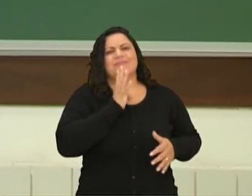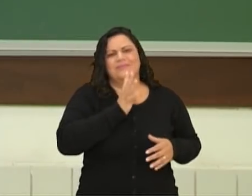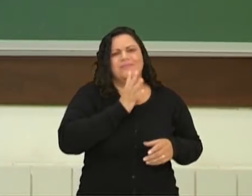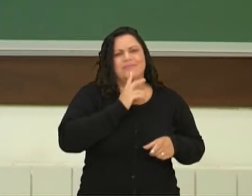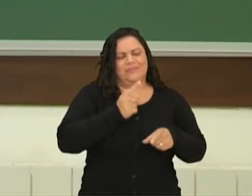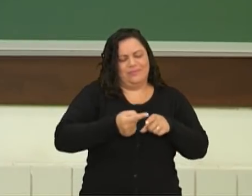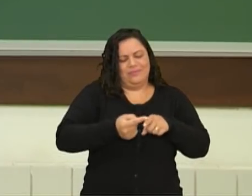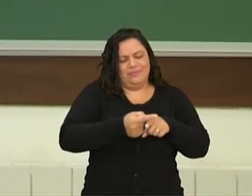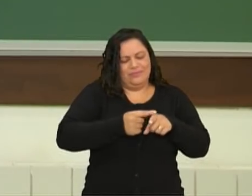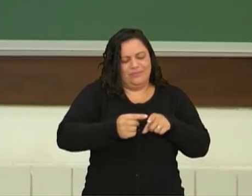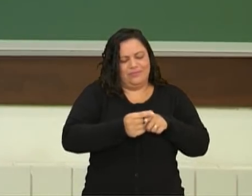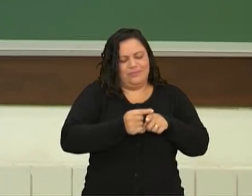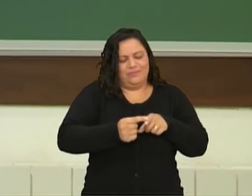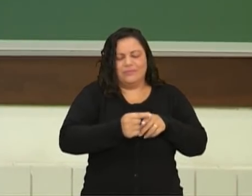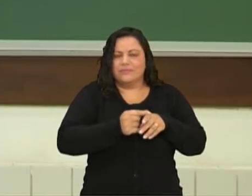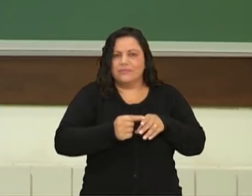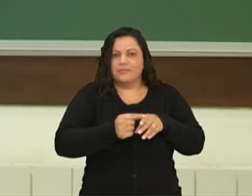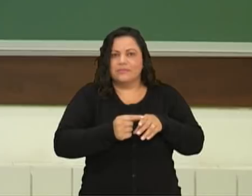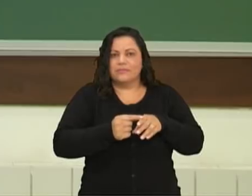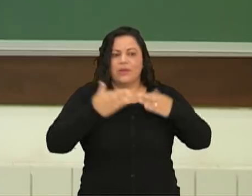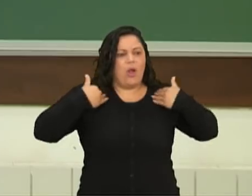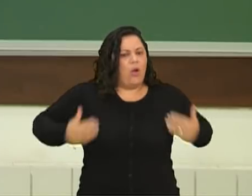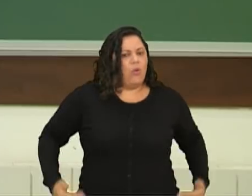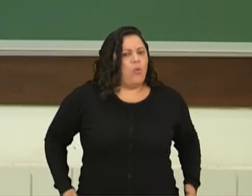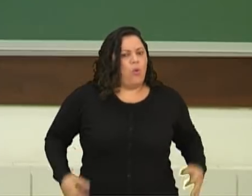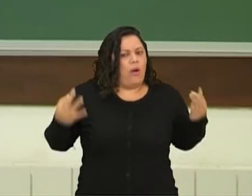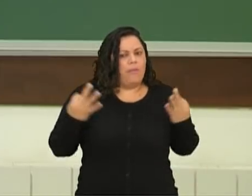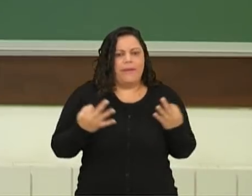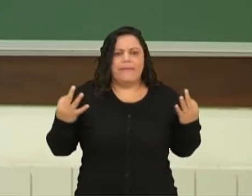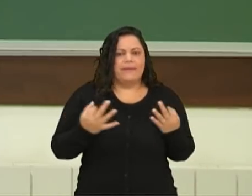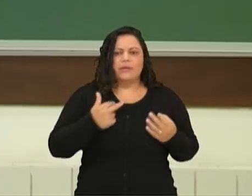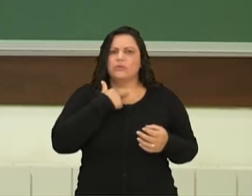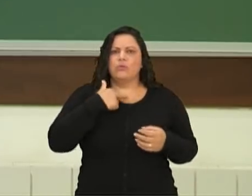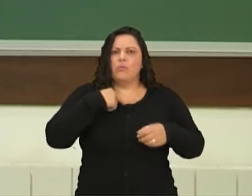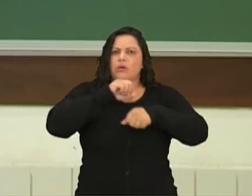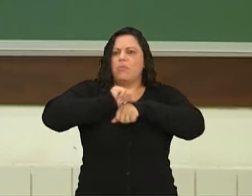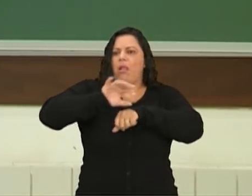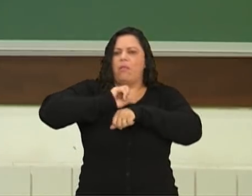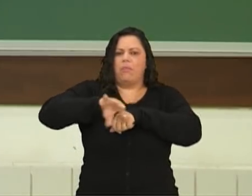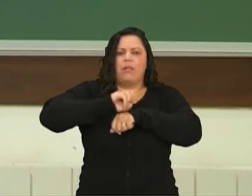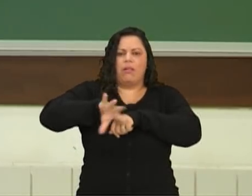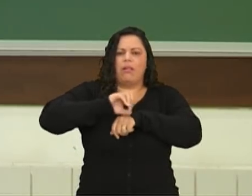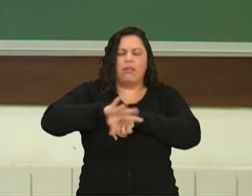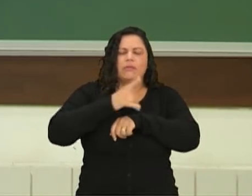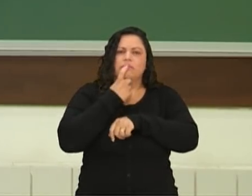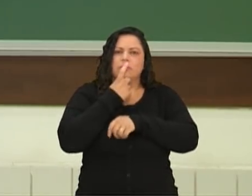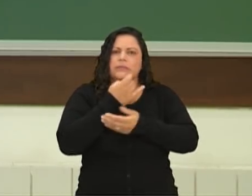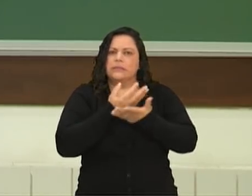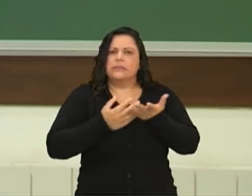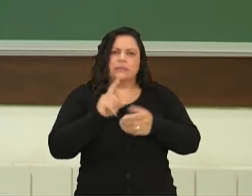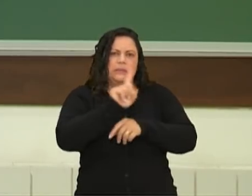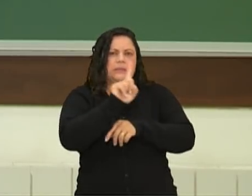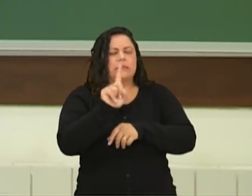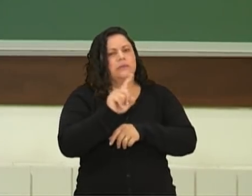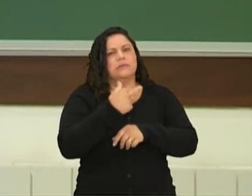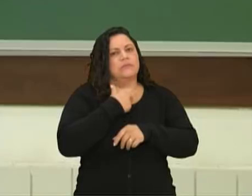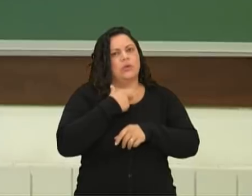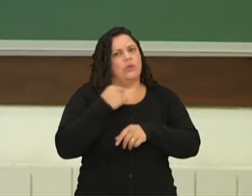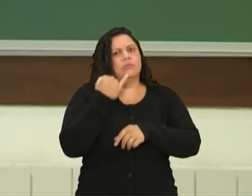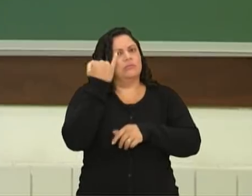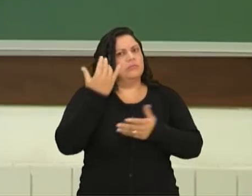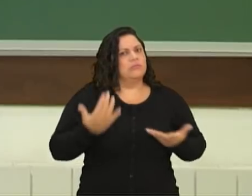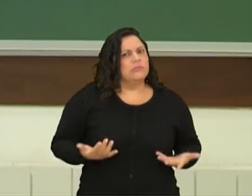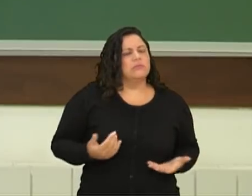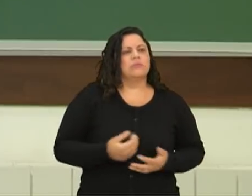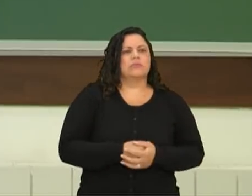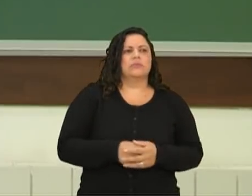casquinha? O nosso corpo é perfeito. Não pode ficar sangrando, você não pode ficar perdendo sangue, porque ele é importante. Também não pode